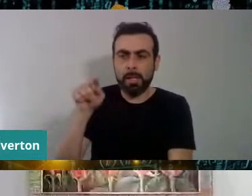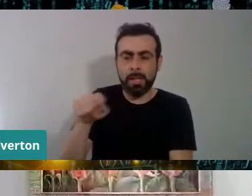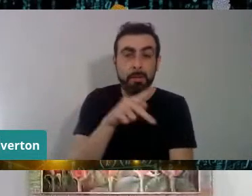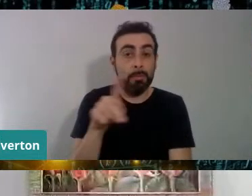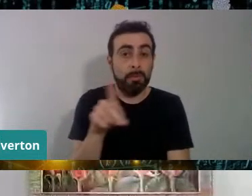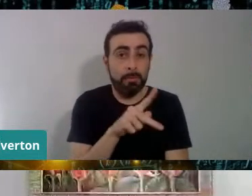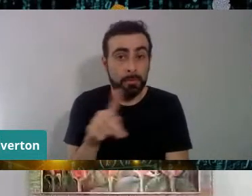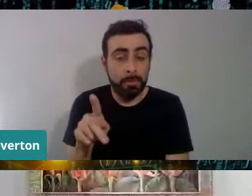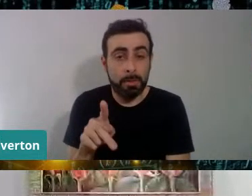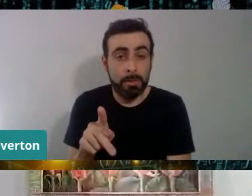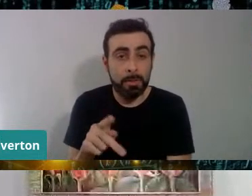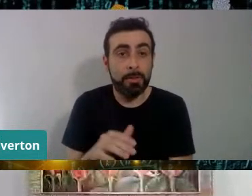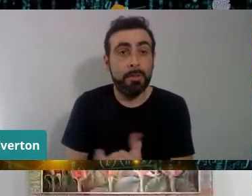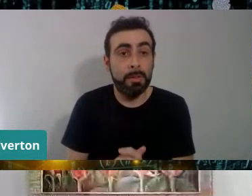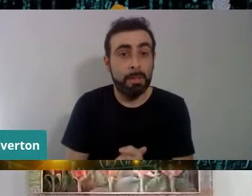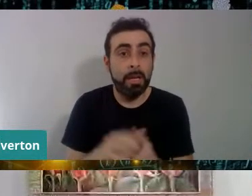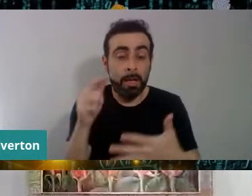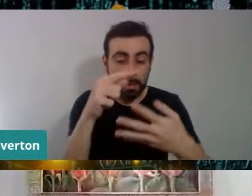que